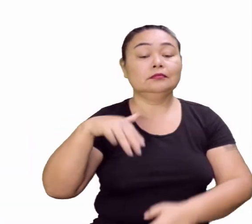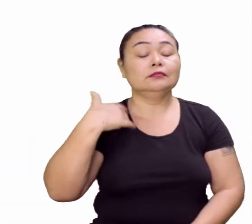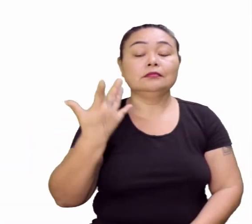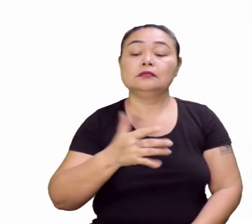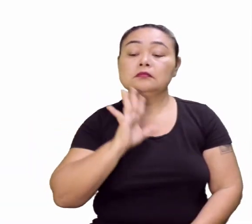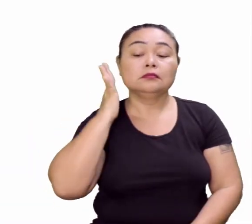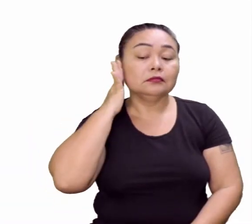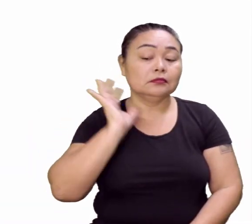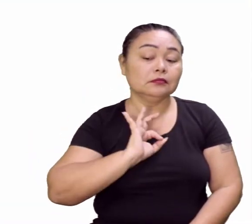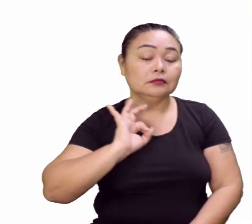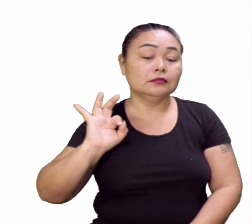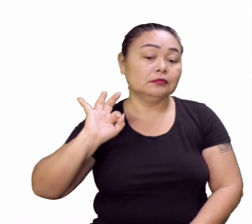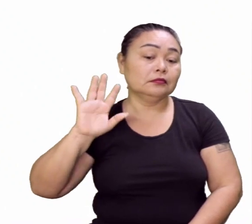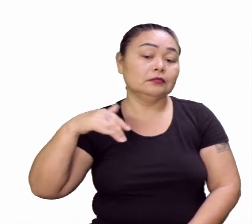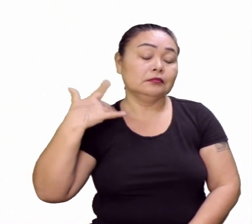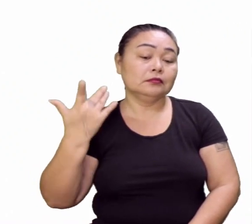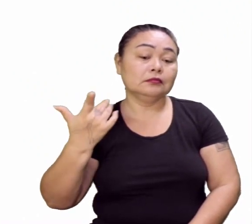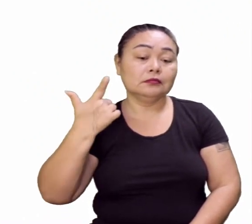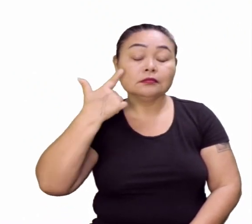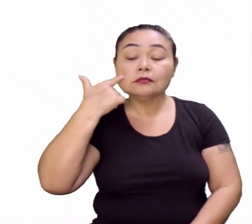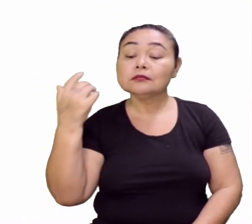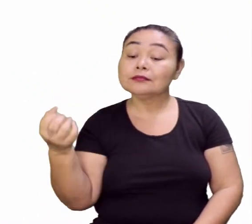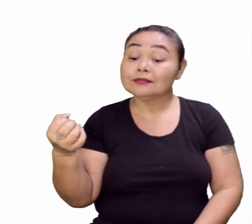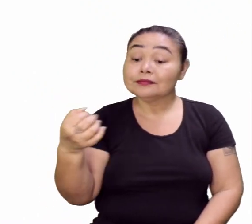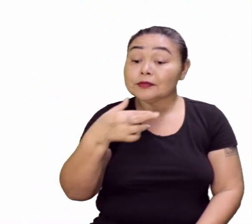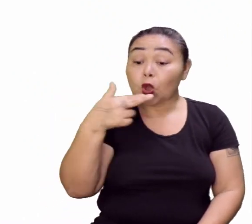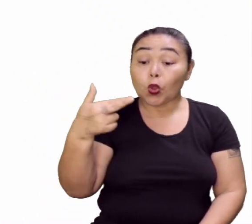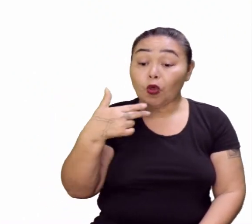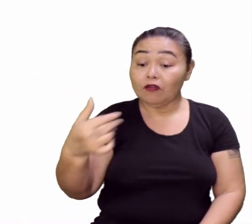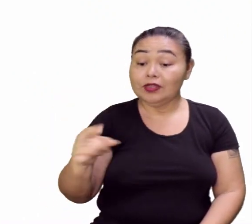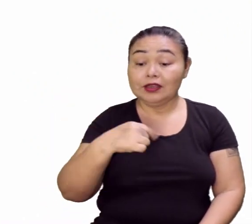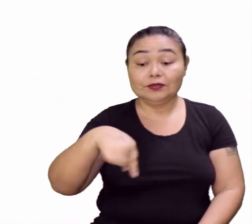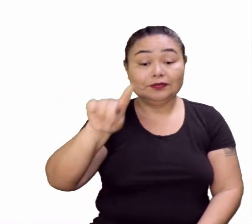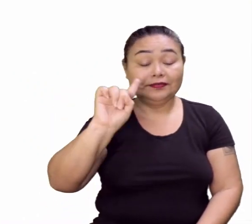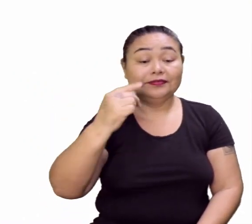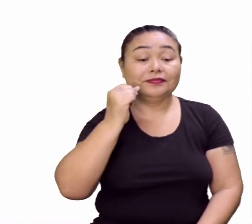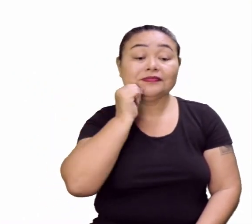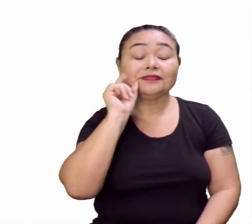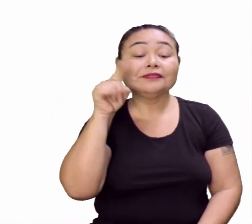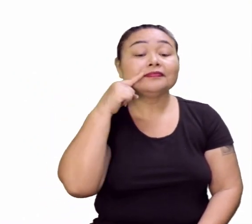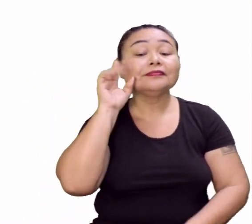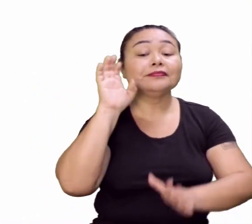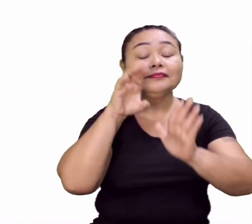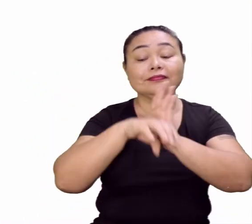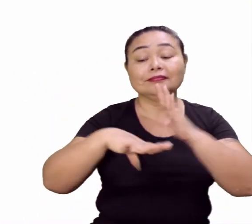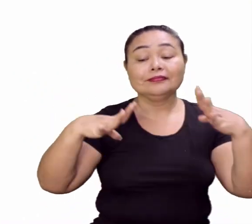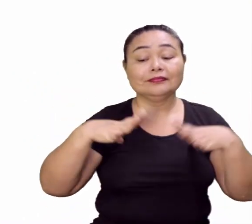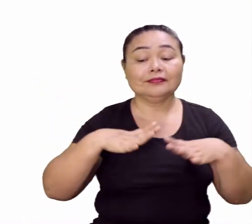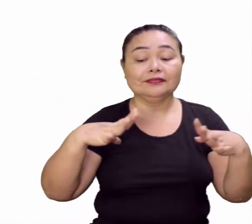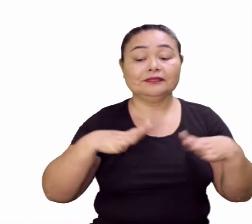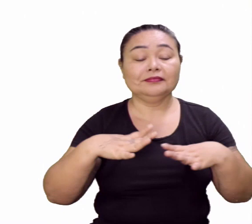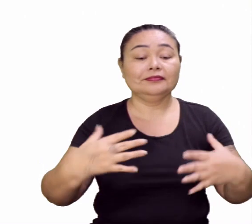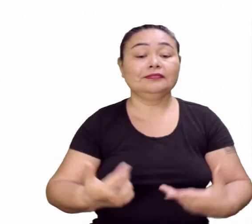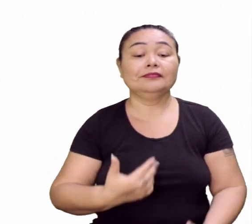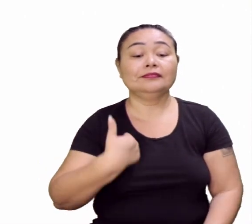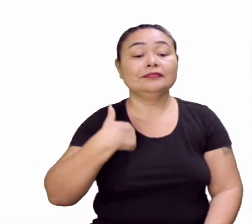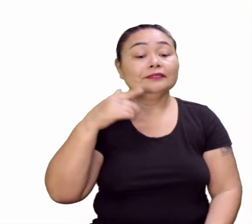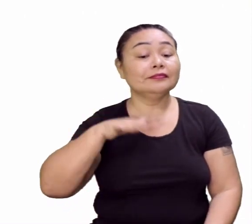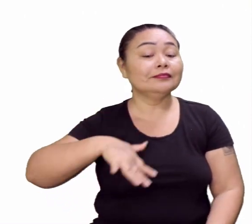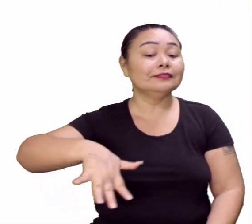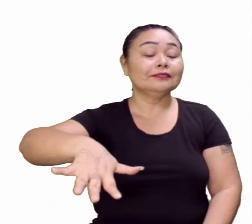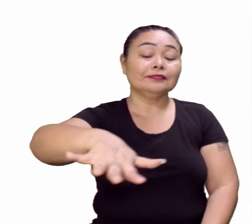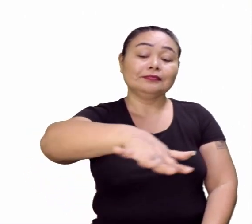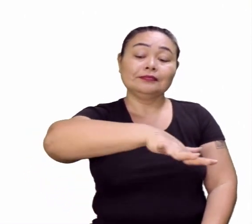show de bola. Nossa aula hoje repleta de novidades aí para vocês. O conceito de cidade, Rogério, olha só, é uma